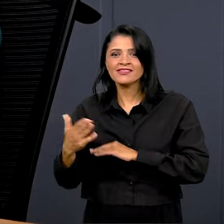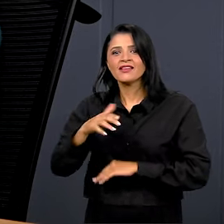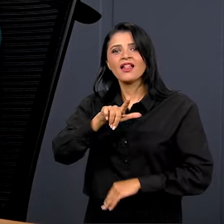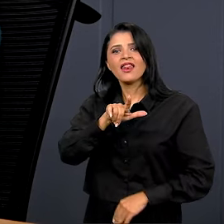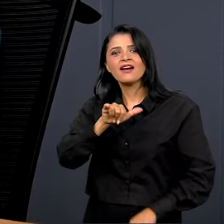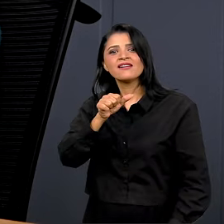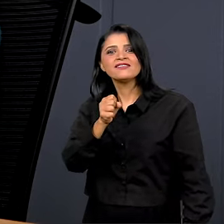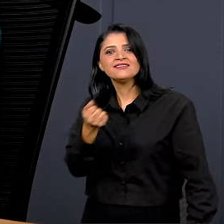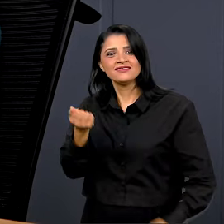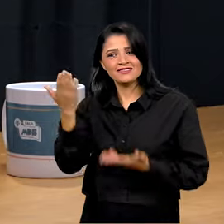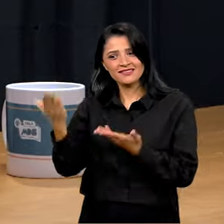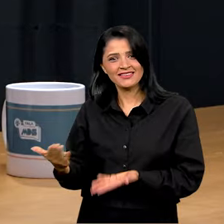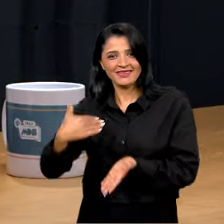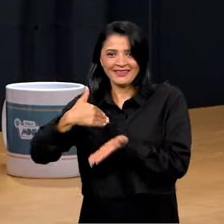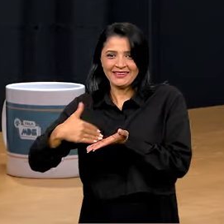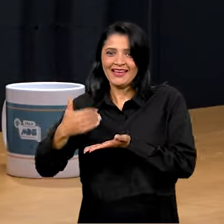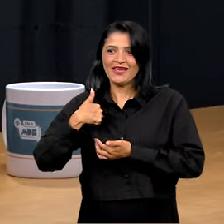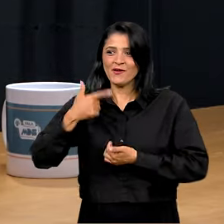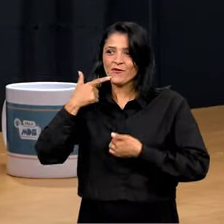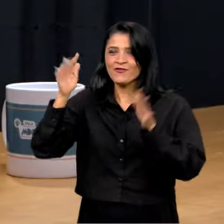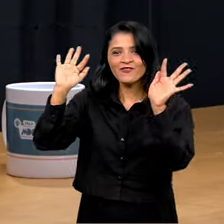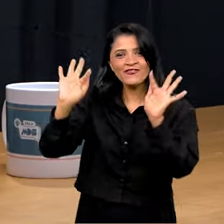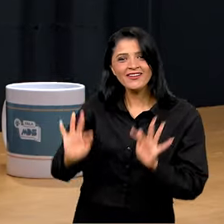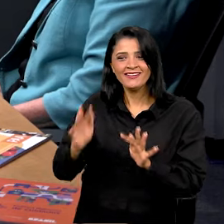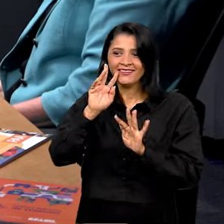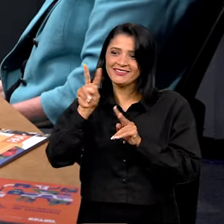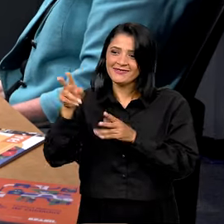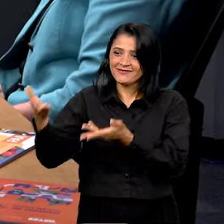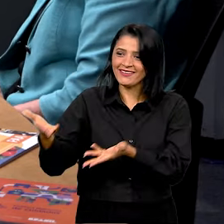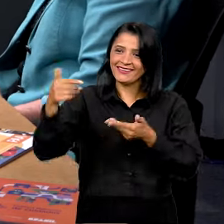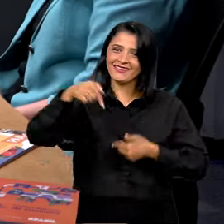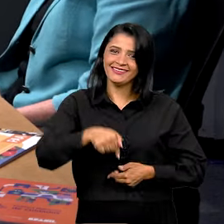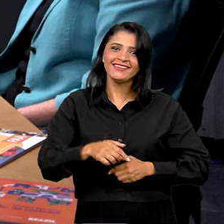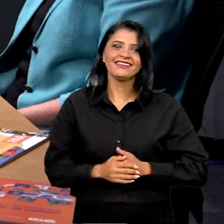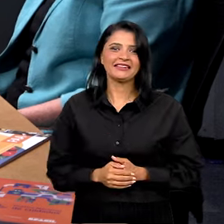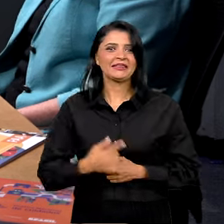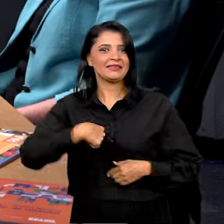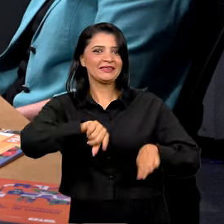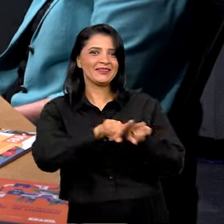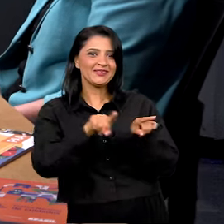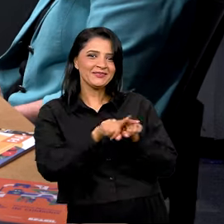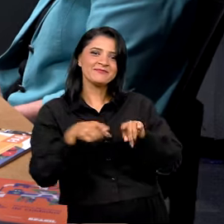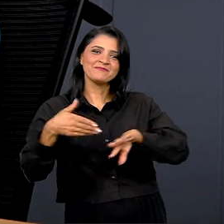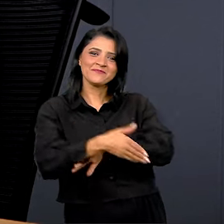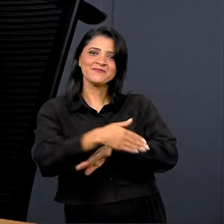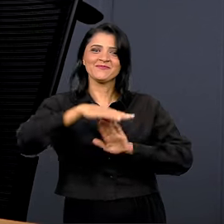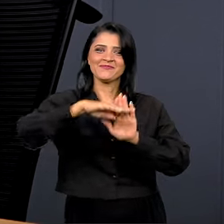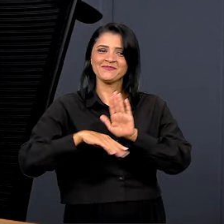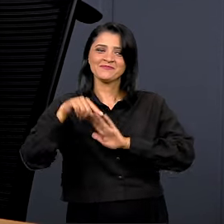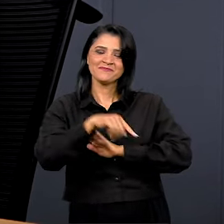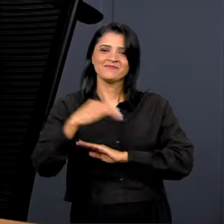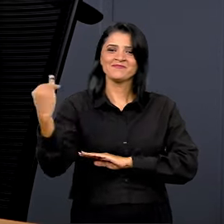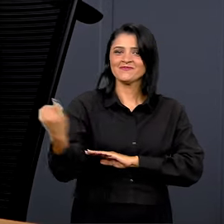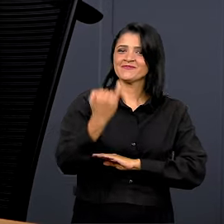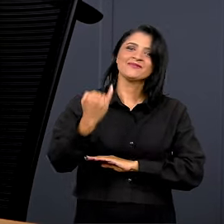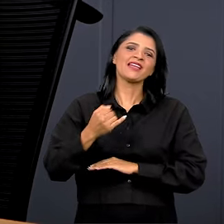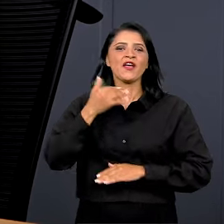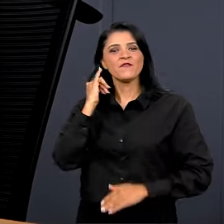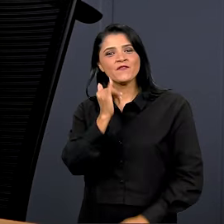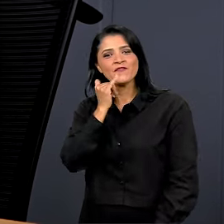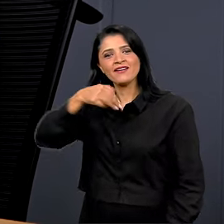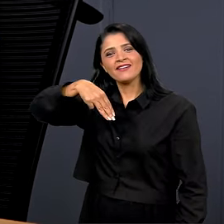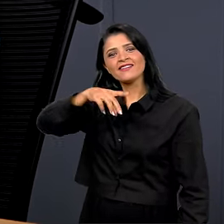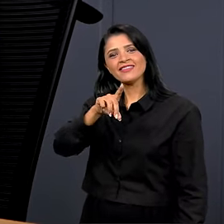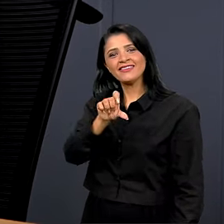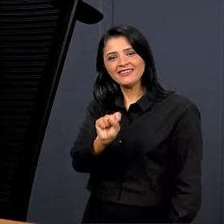Laísa Abramo secretária tô muito feliz de tê-la aqui eu também muito feliz de poder participar desse programa tão importante que é o fala